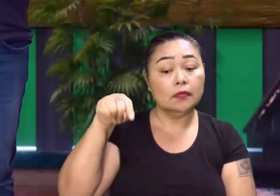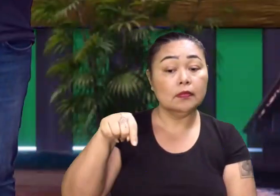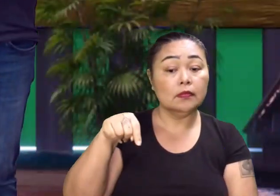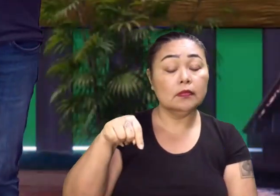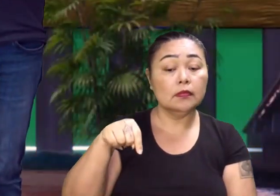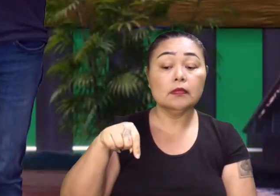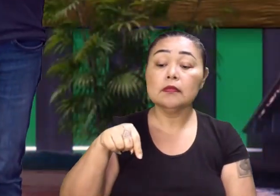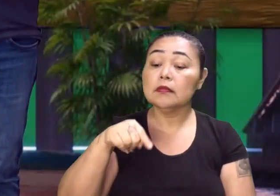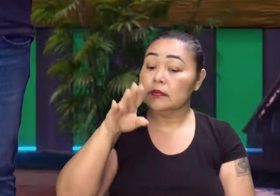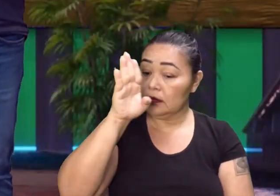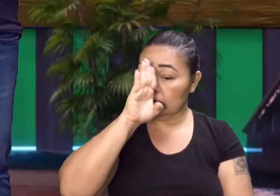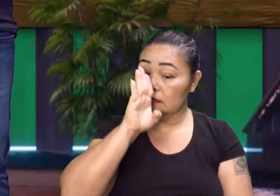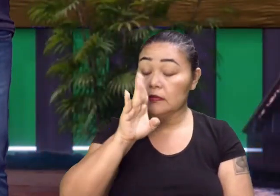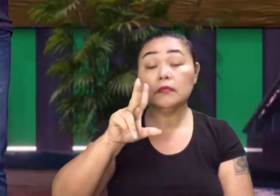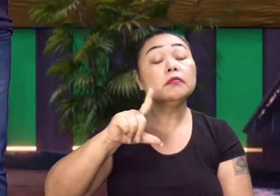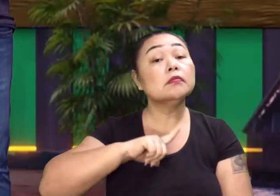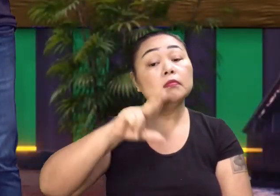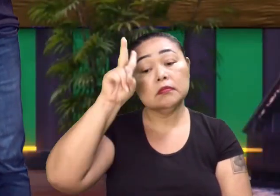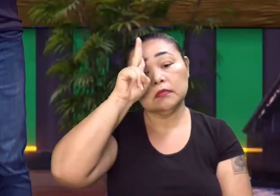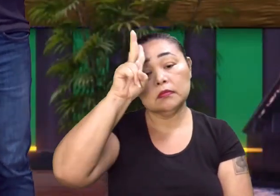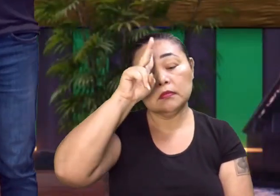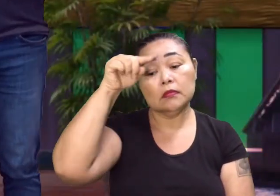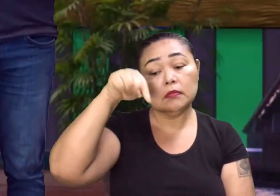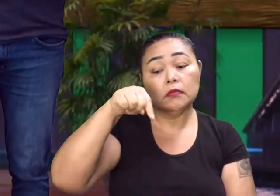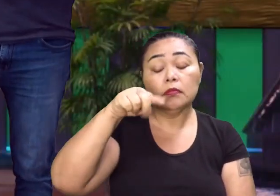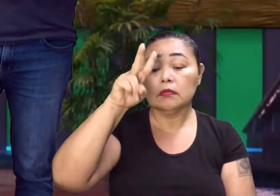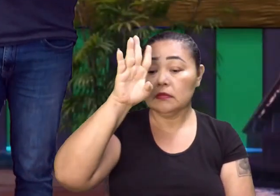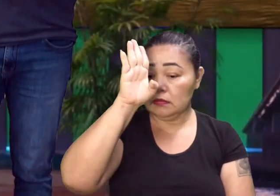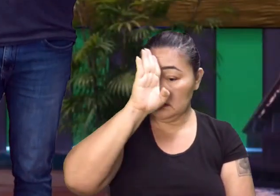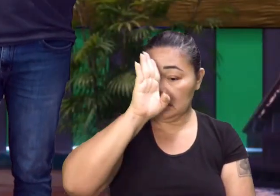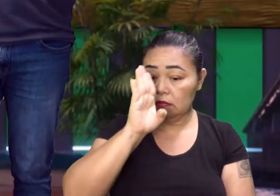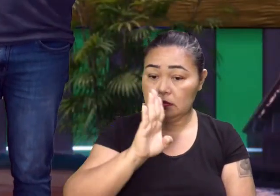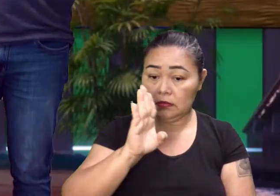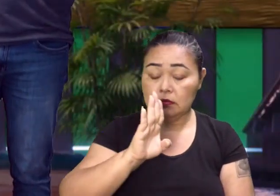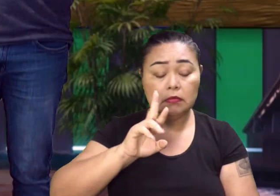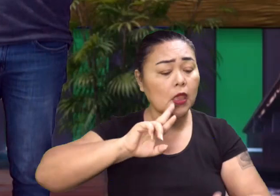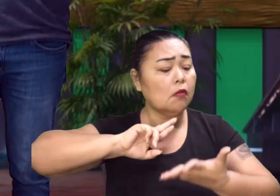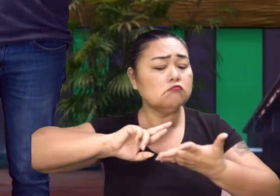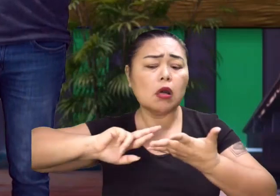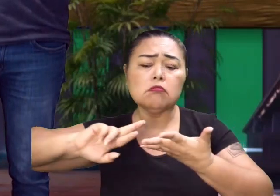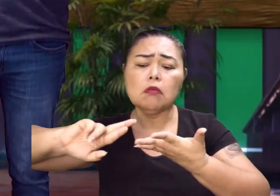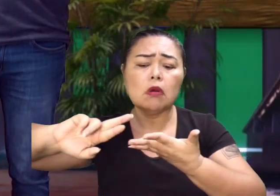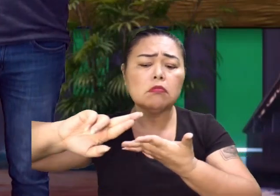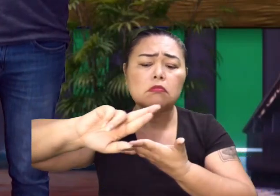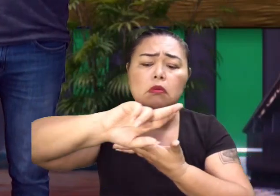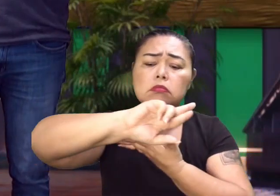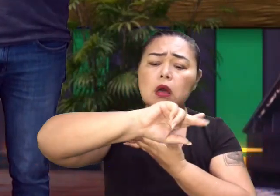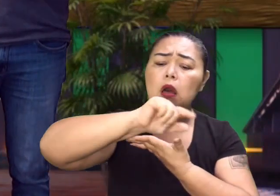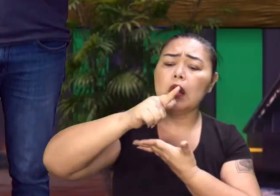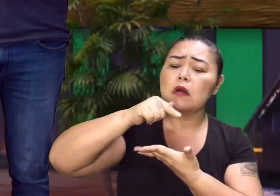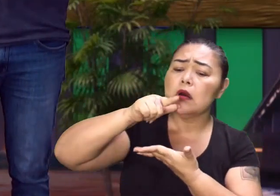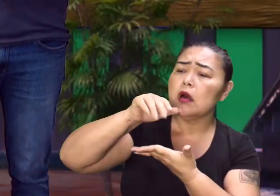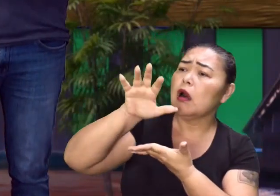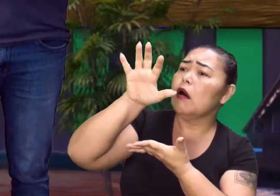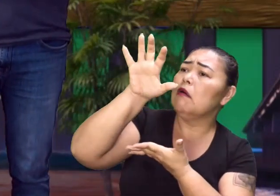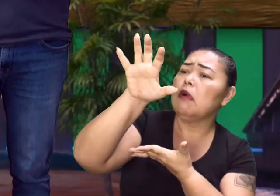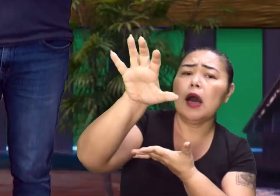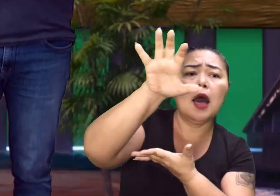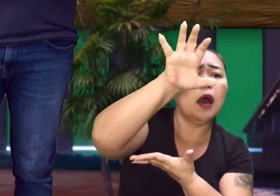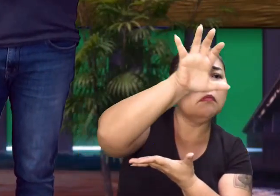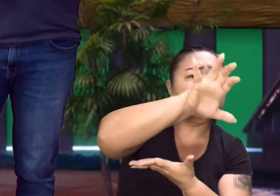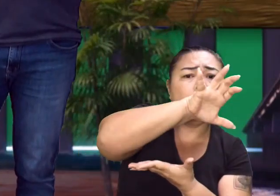diretor. A gente tem que lembrar o seguinte, o Brasil, ele tem essa variedade, né, de bacias